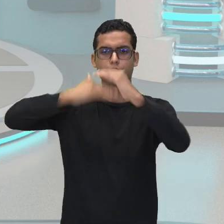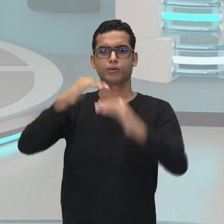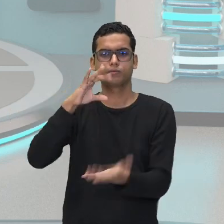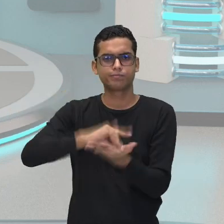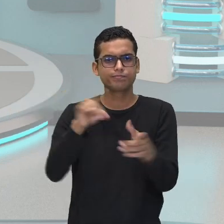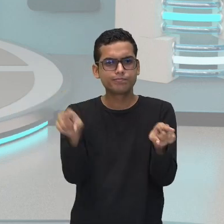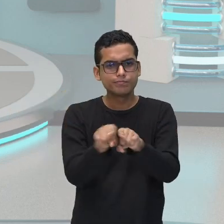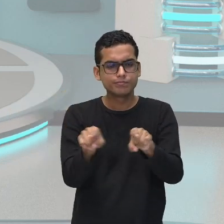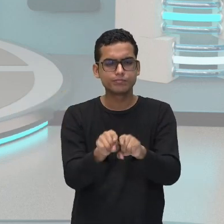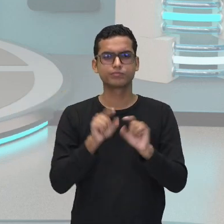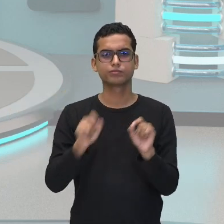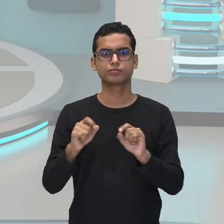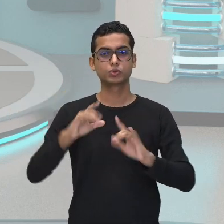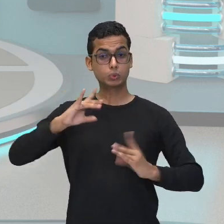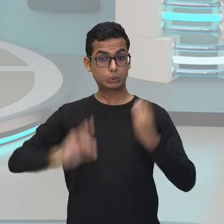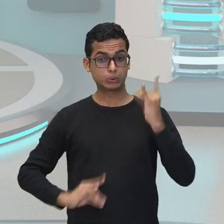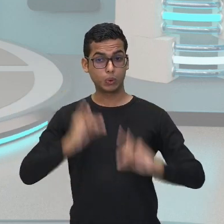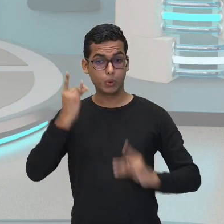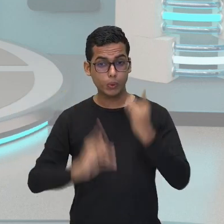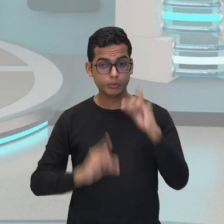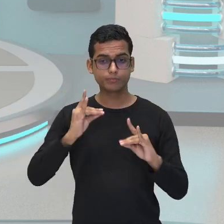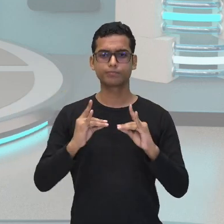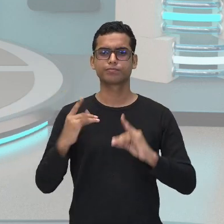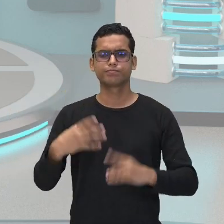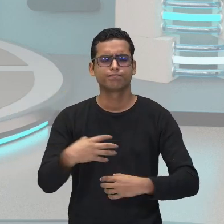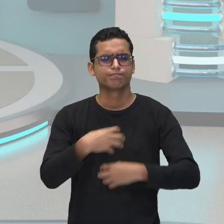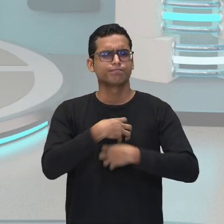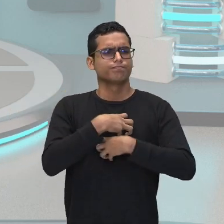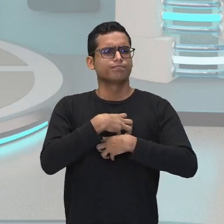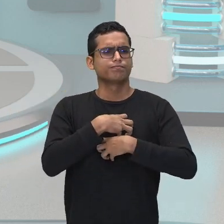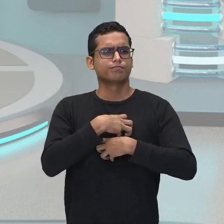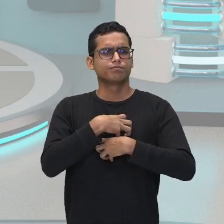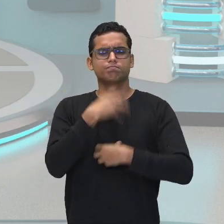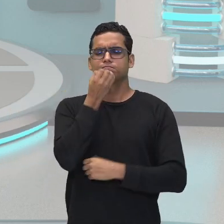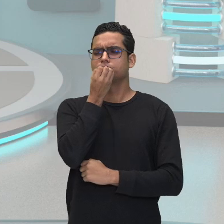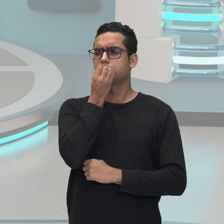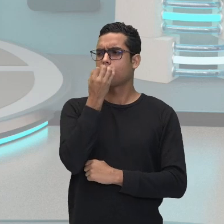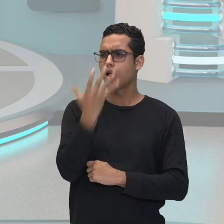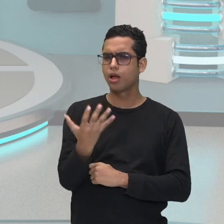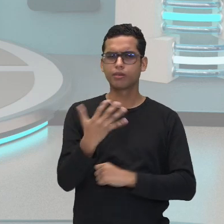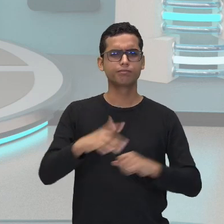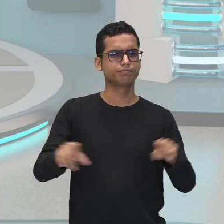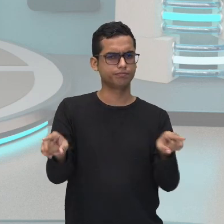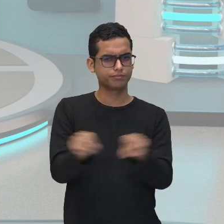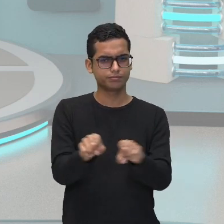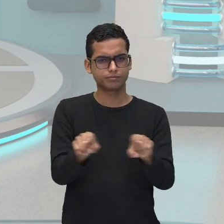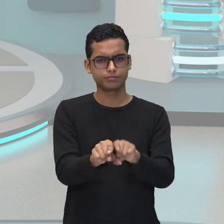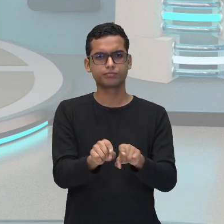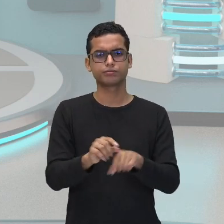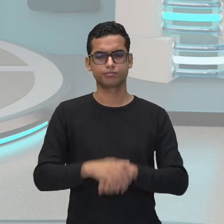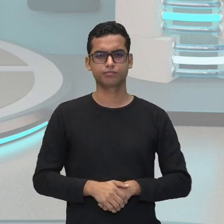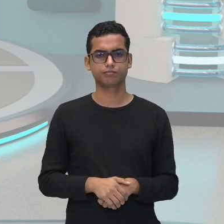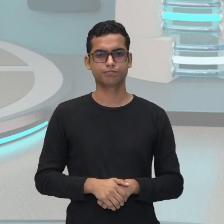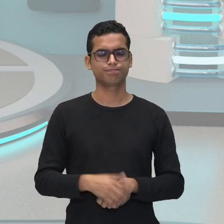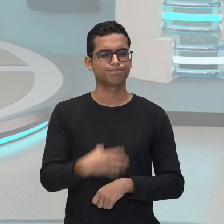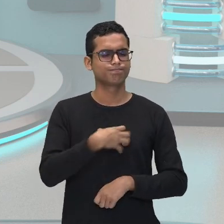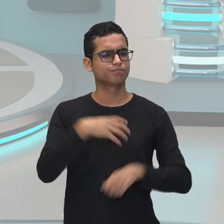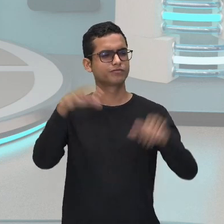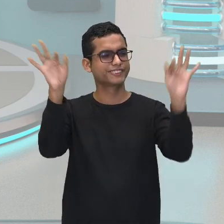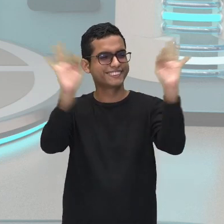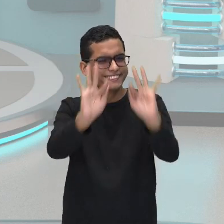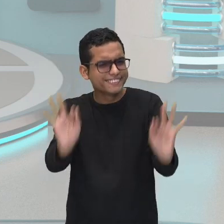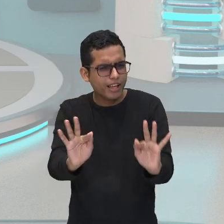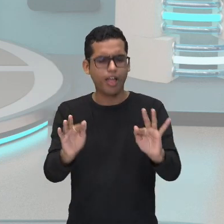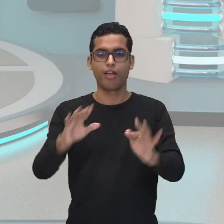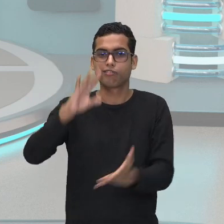e a presença de hormônios que trazem essa sensação de bem-estar, né, de felicidade para aquele